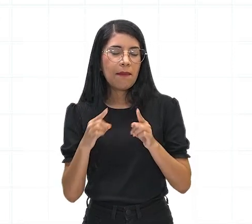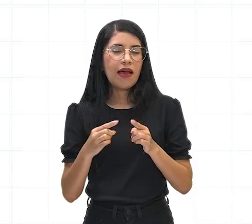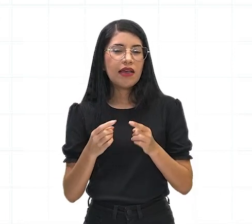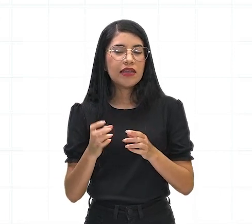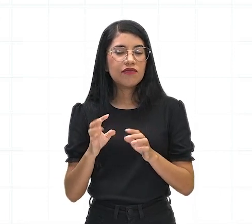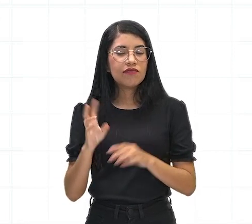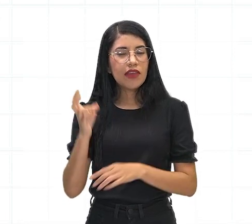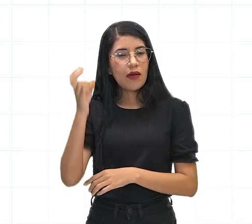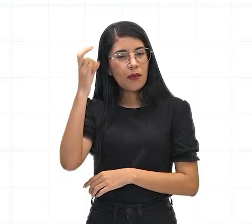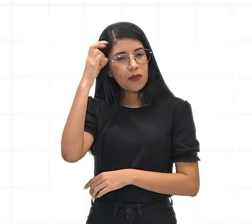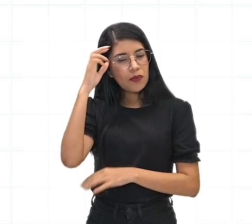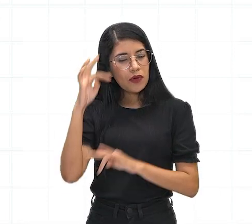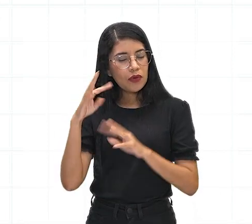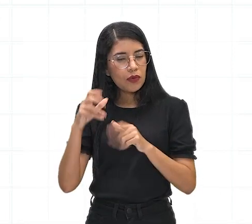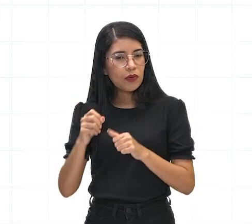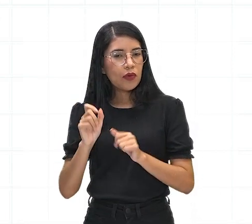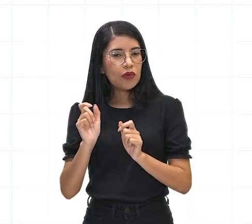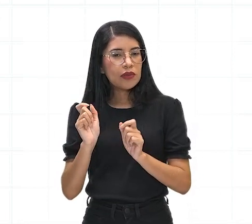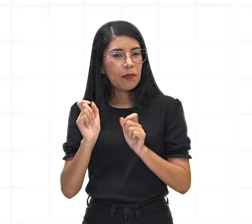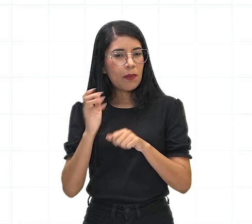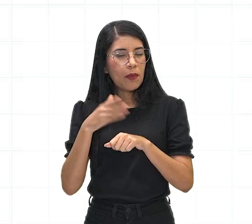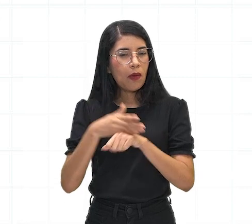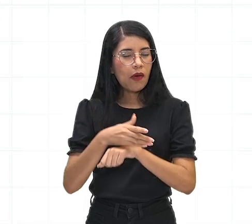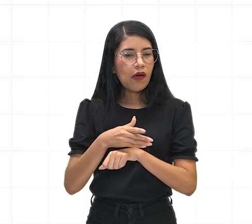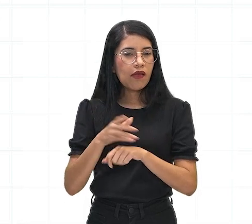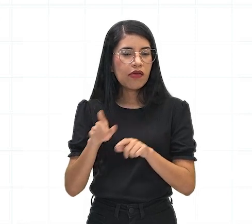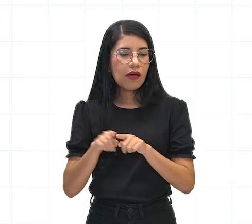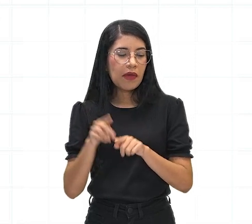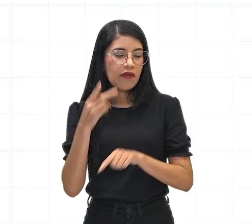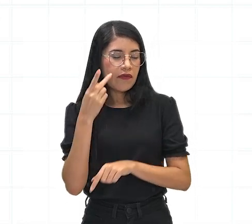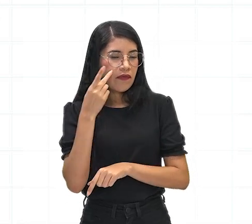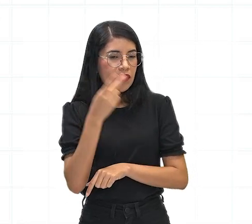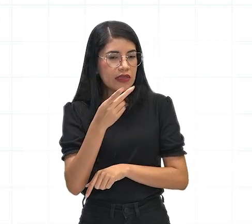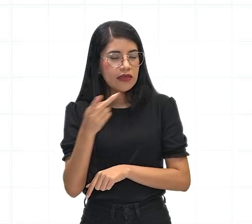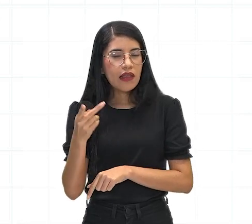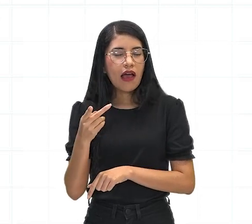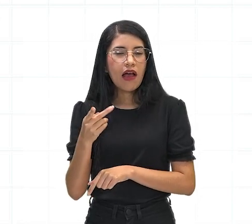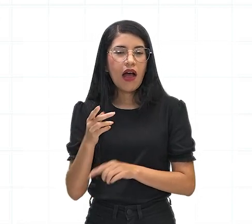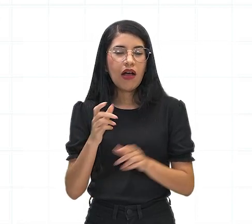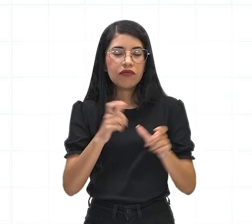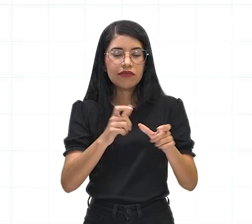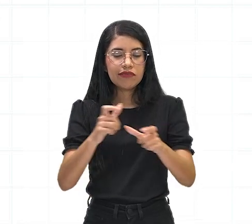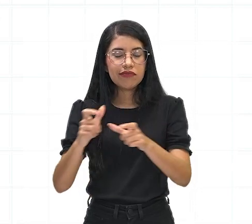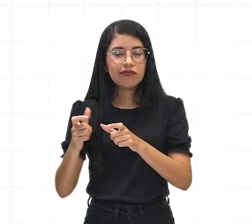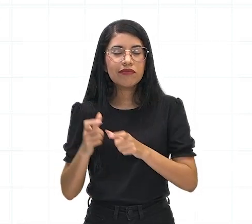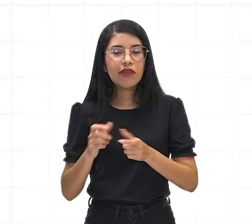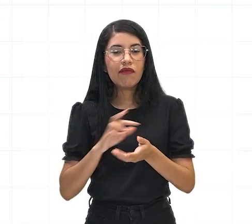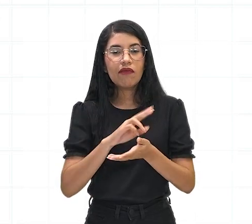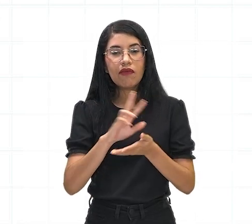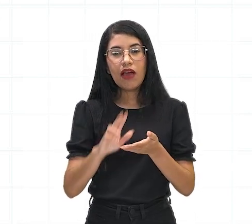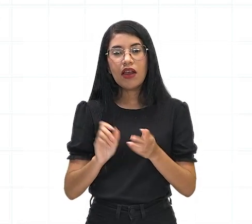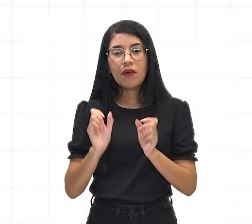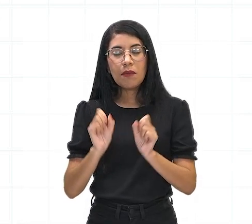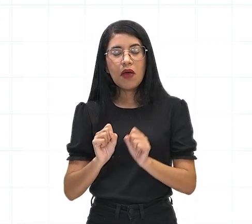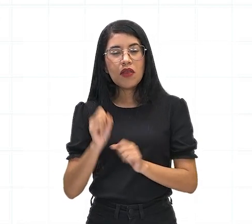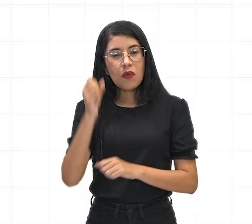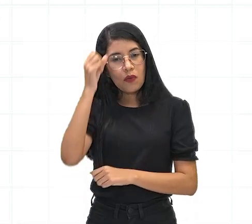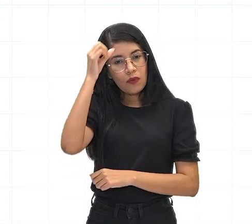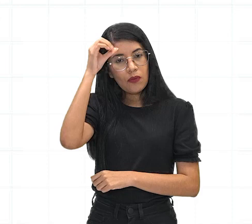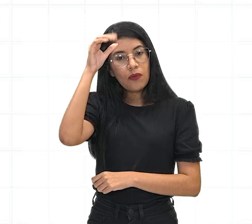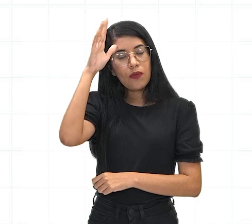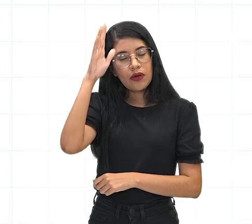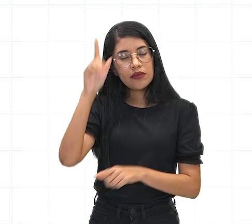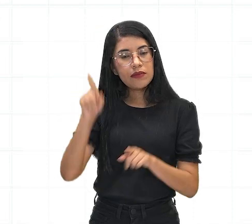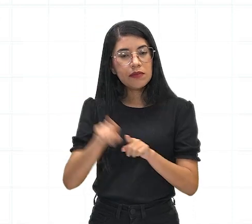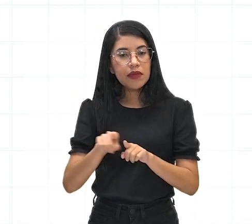ter acesso à cultura, deveria ter acesso aí a visitar lugares que possam proporcionar para ela, né, um